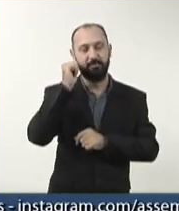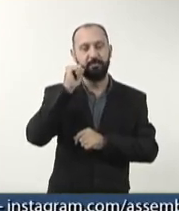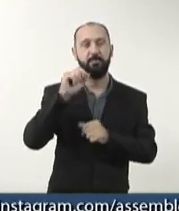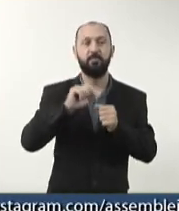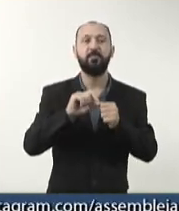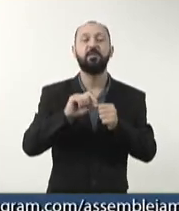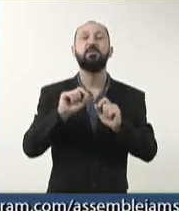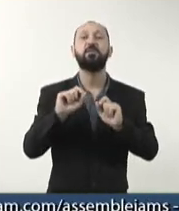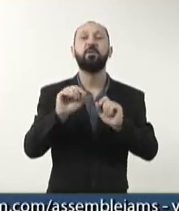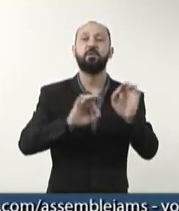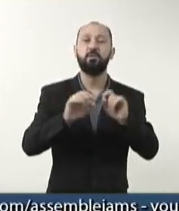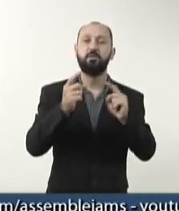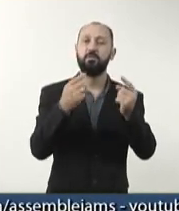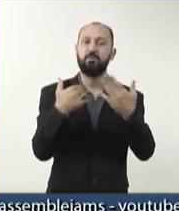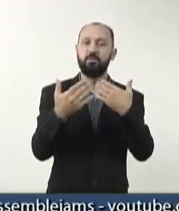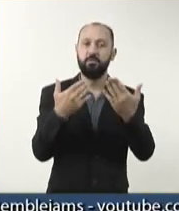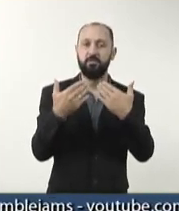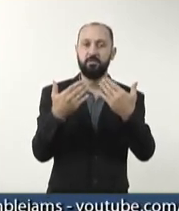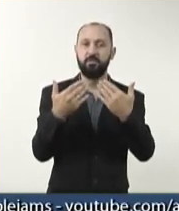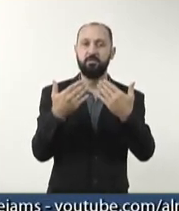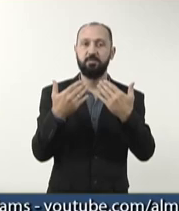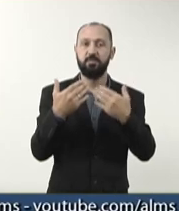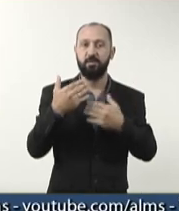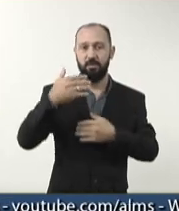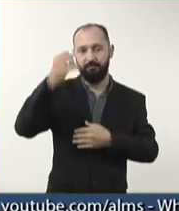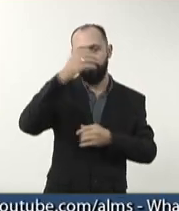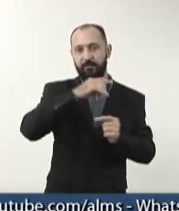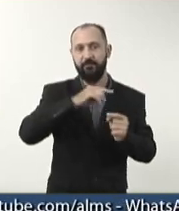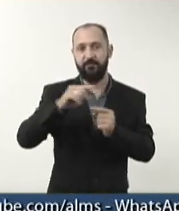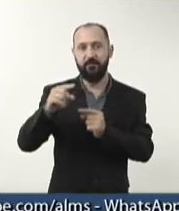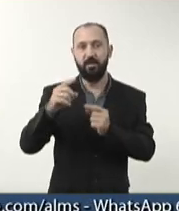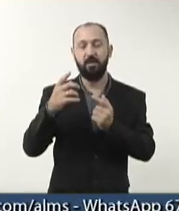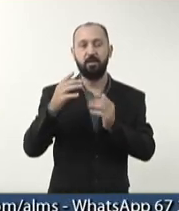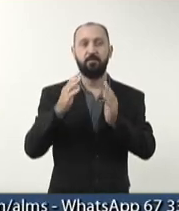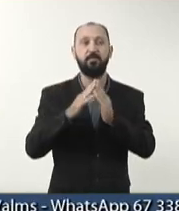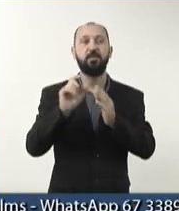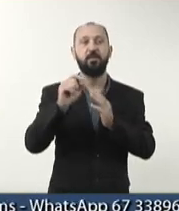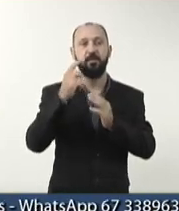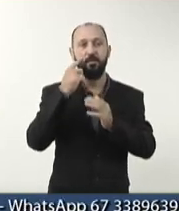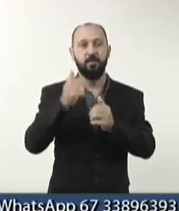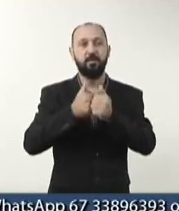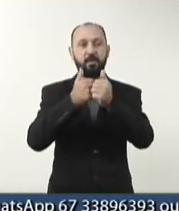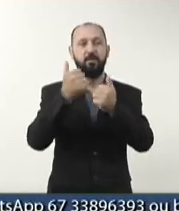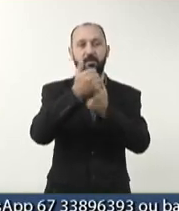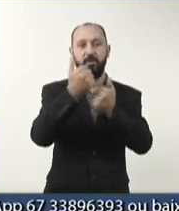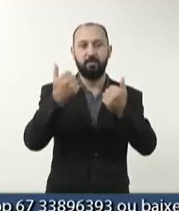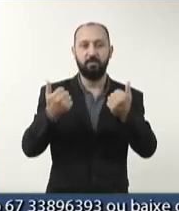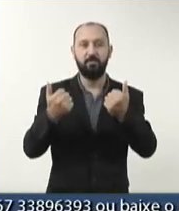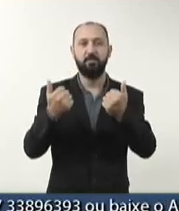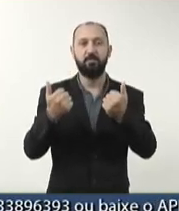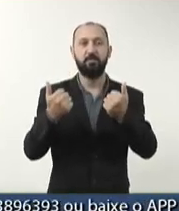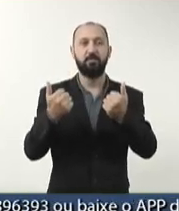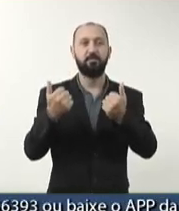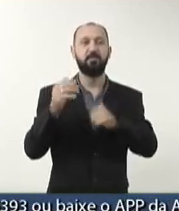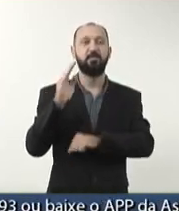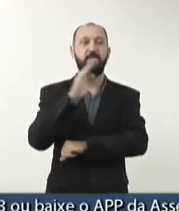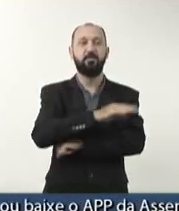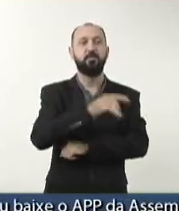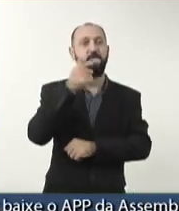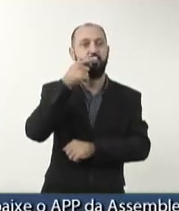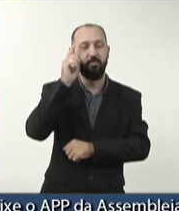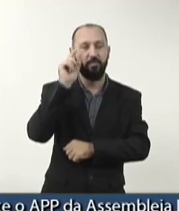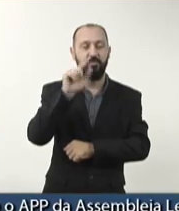para que a gente pudesse discutir um pouco mais sobre a violência doméstica. Inclusive, quem o representou naquela tarde de